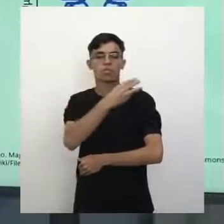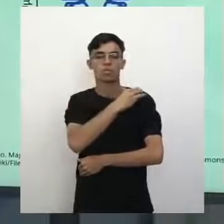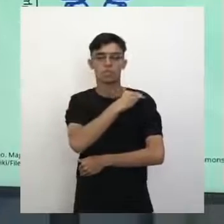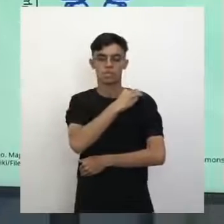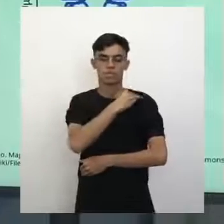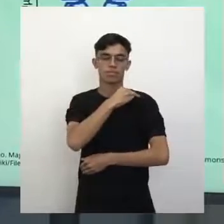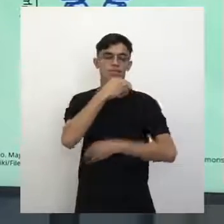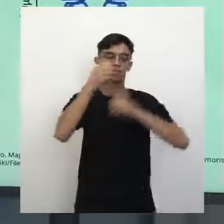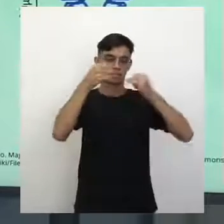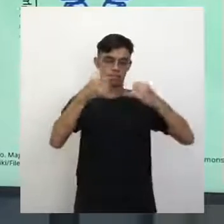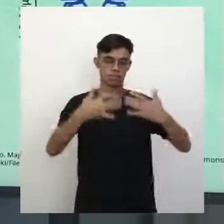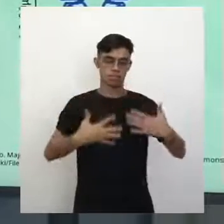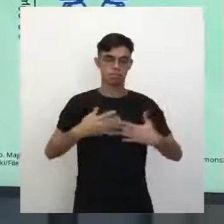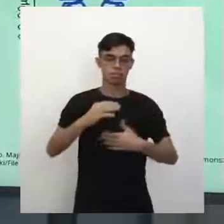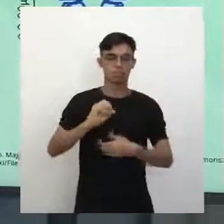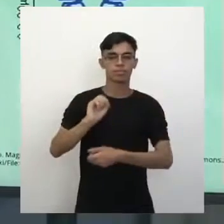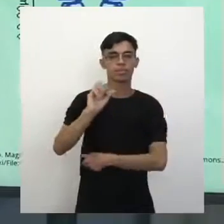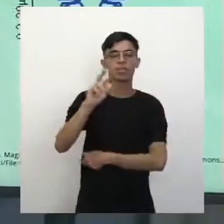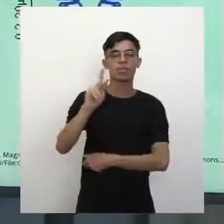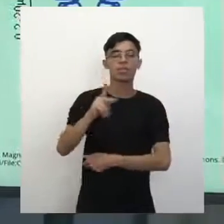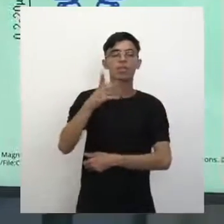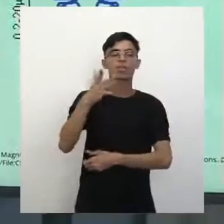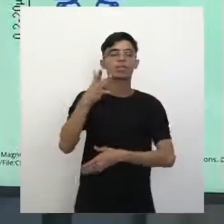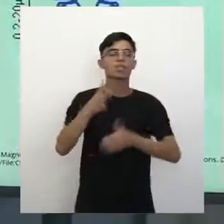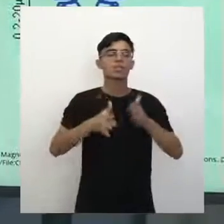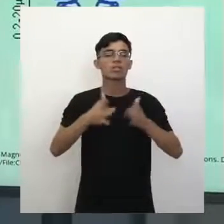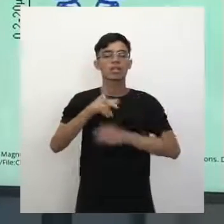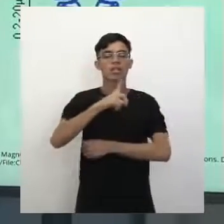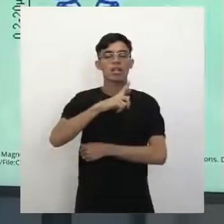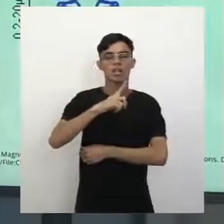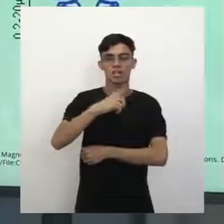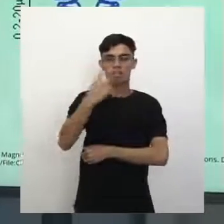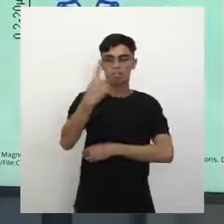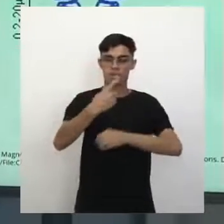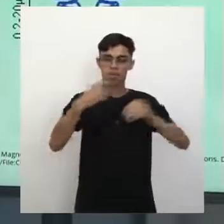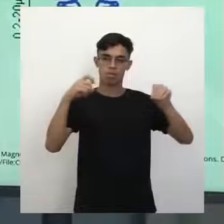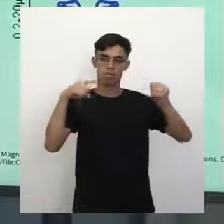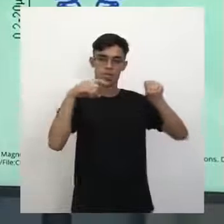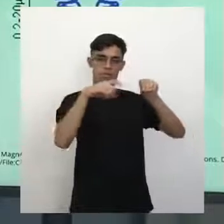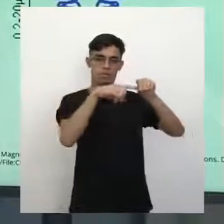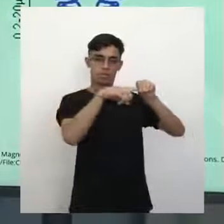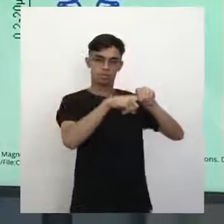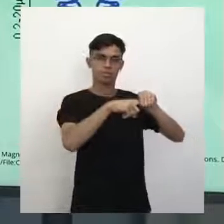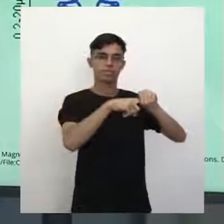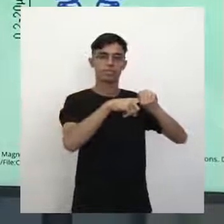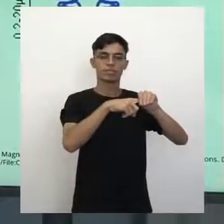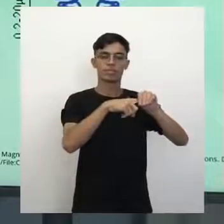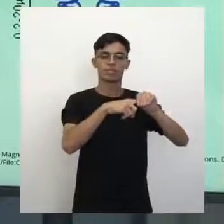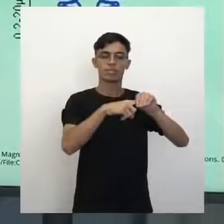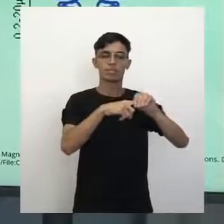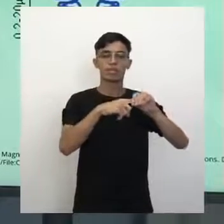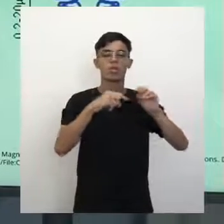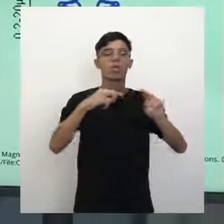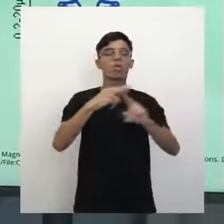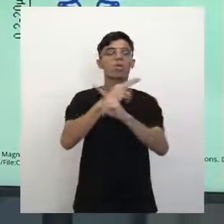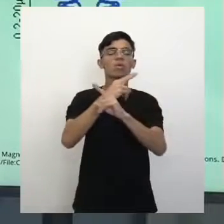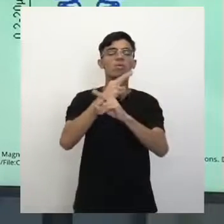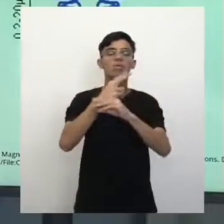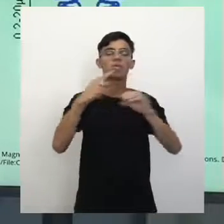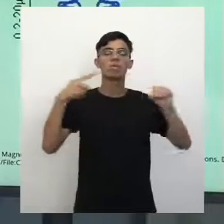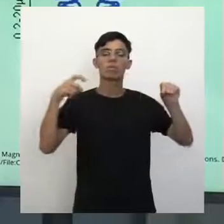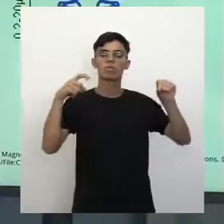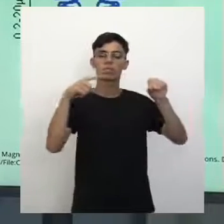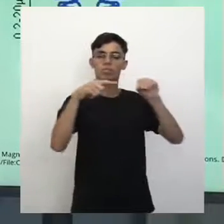Tá? E no momento que houve aquela primeira fecundação ali, que os cromossomos se